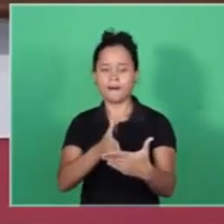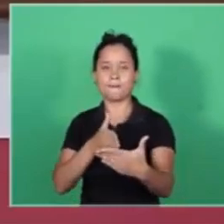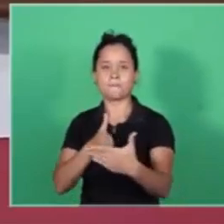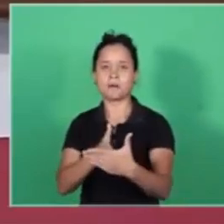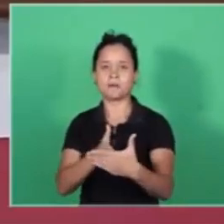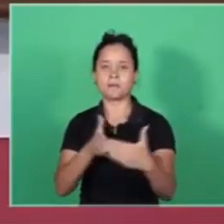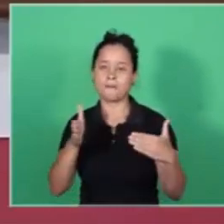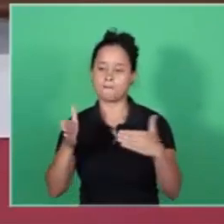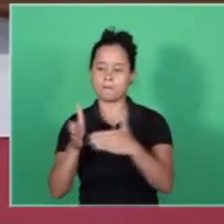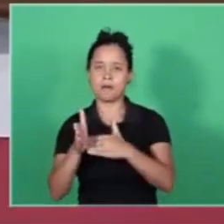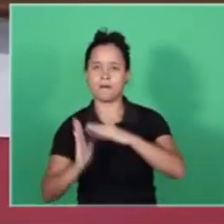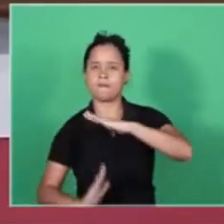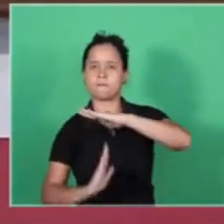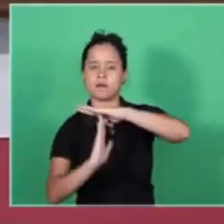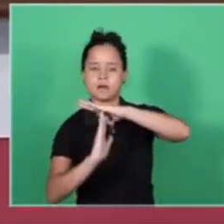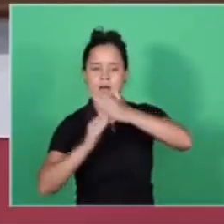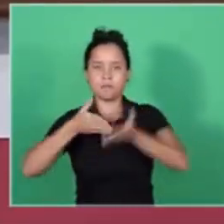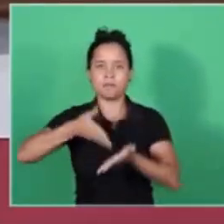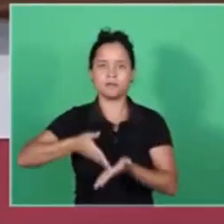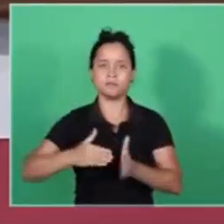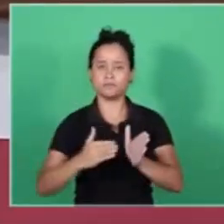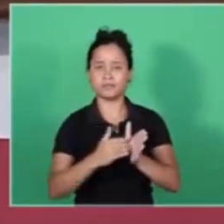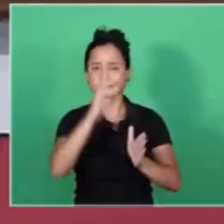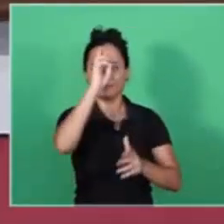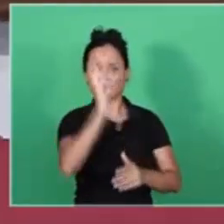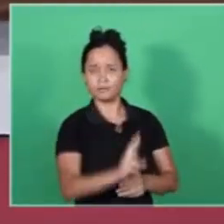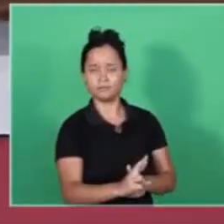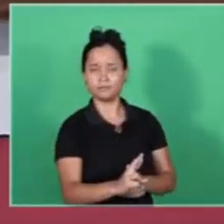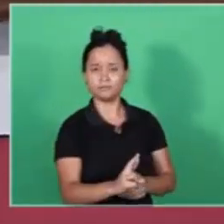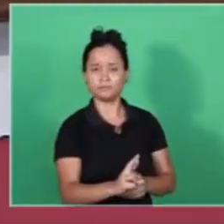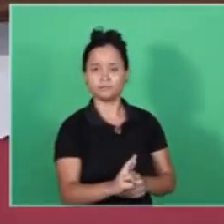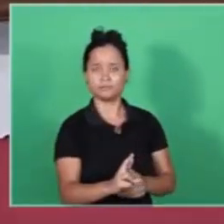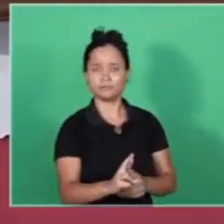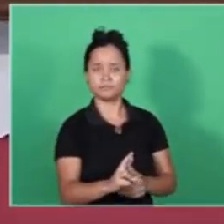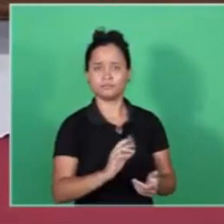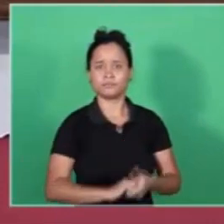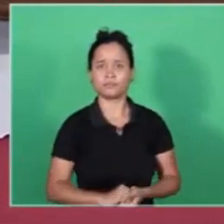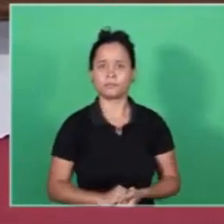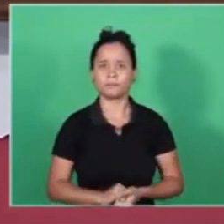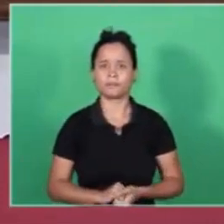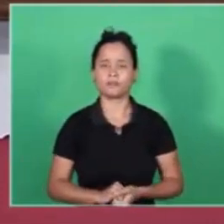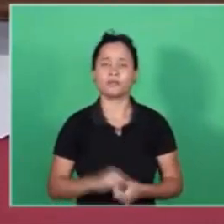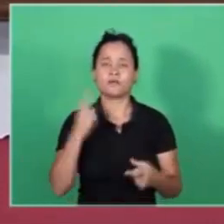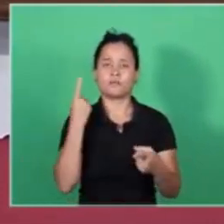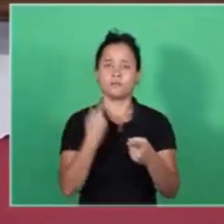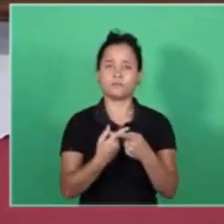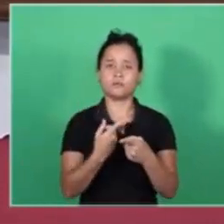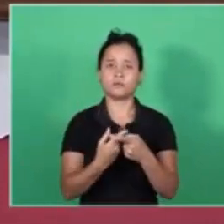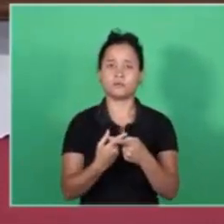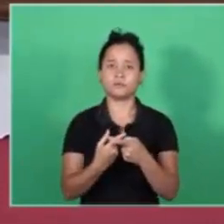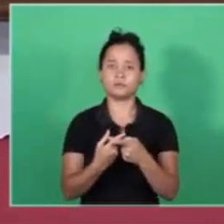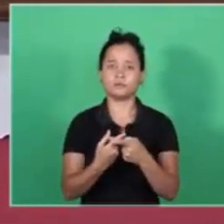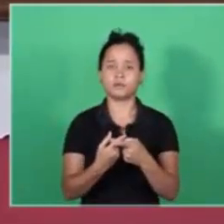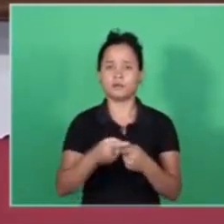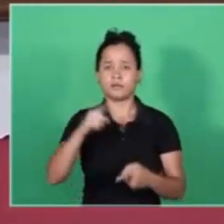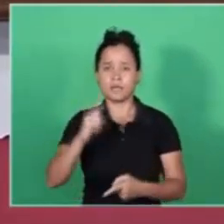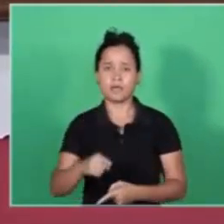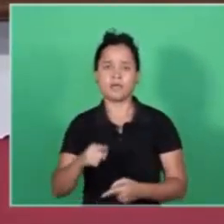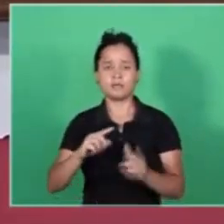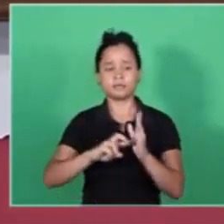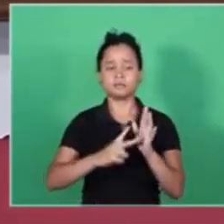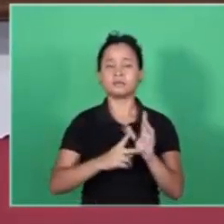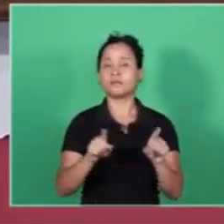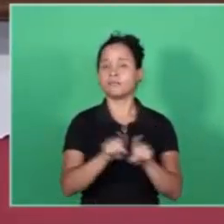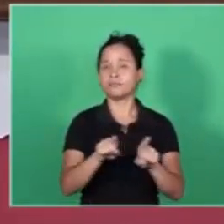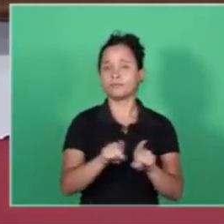a razão alcança. Não ultrapassa. Não sai de jeito nenhum. Porque metafísica é energia. Olha